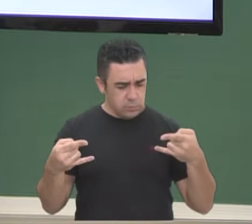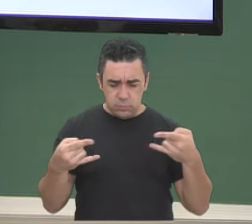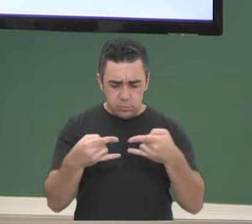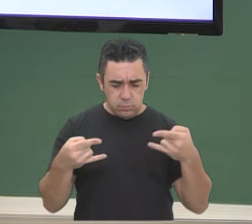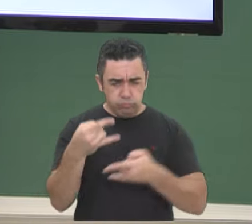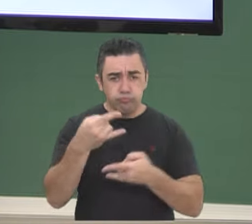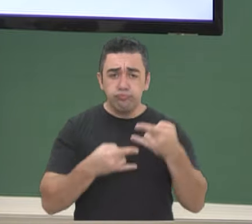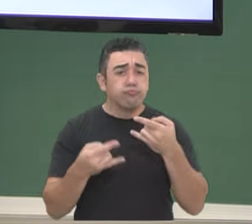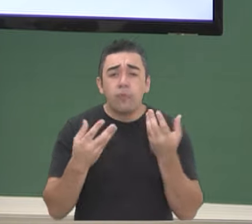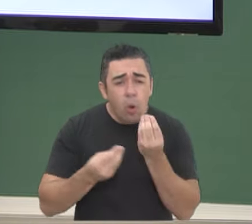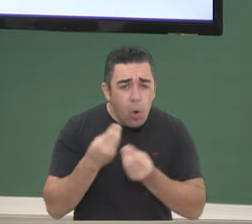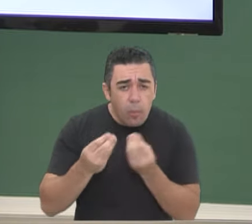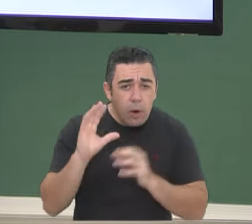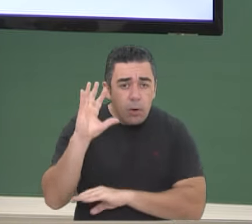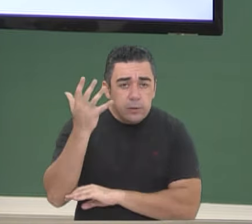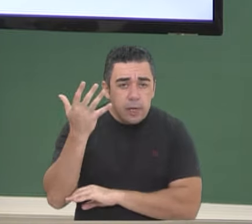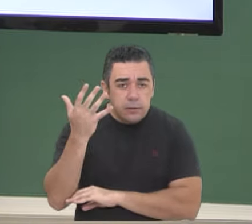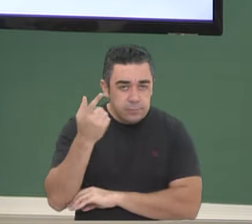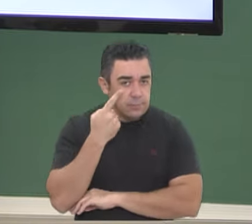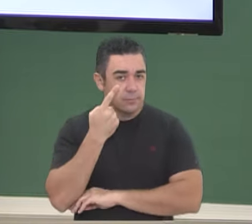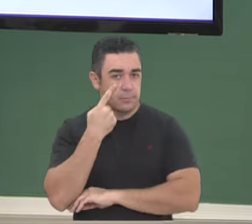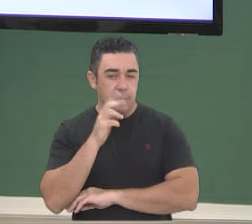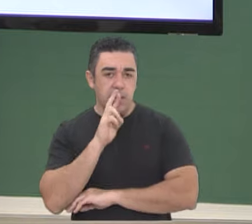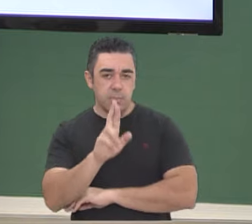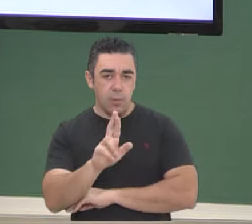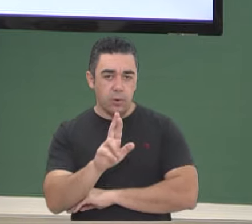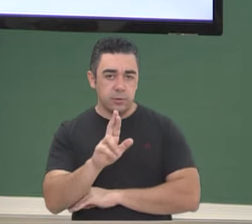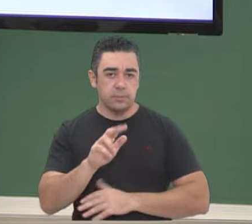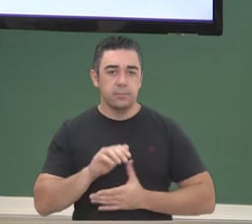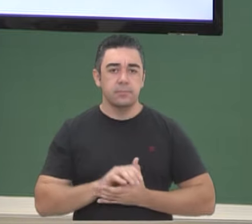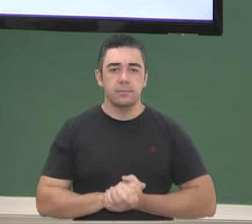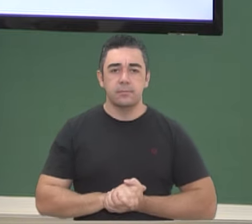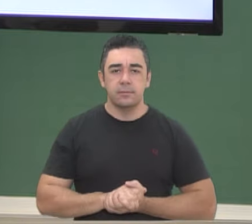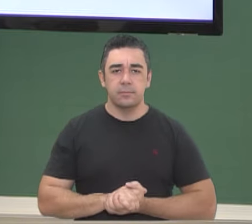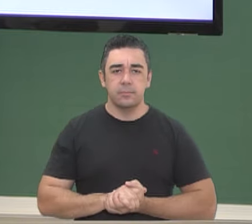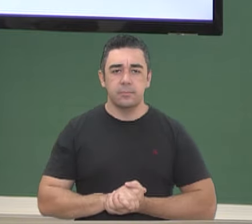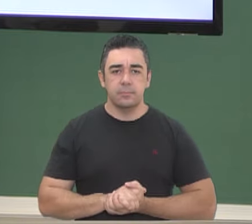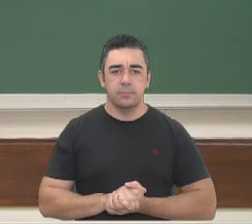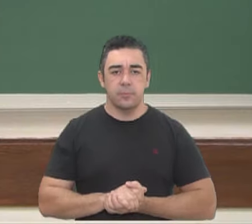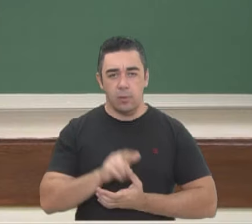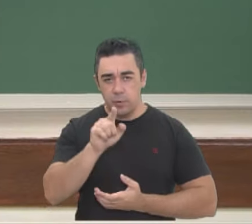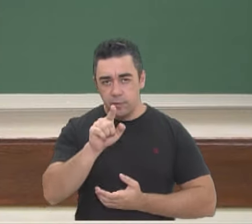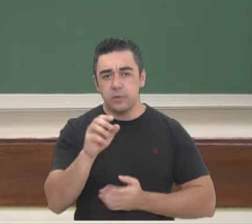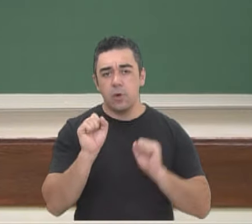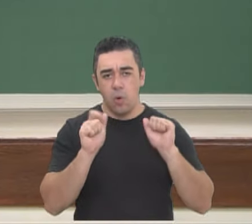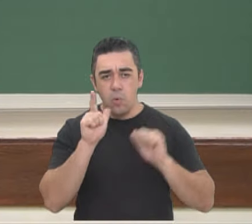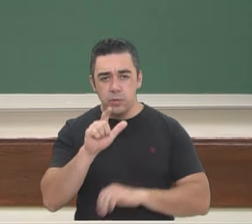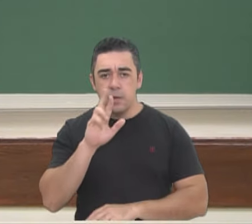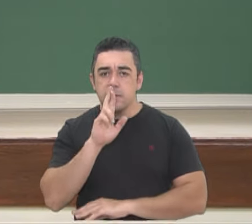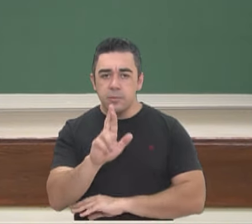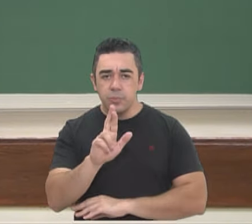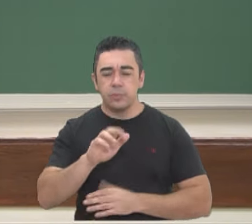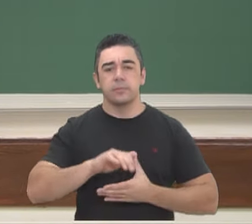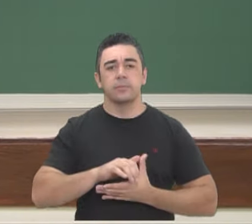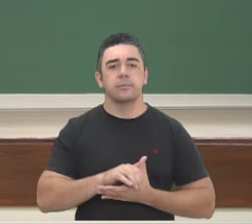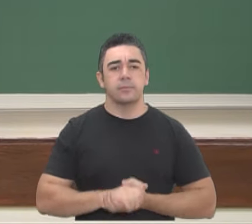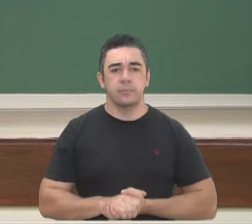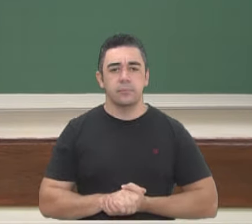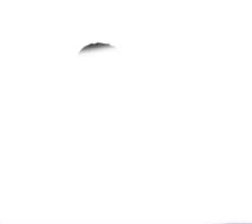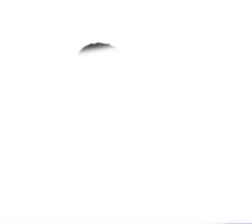formas ela pode acontecer vamos lá então um tempo aí para que vocês possam responder